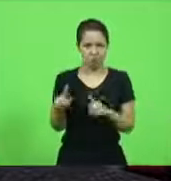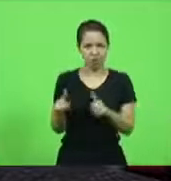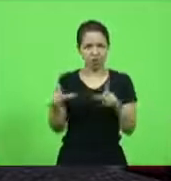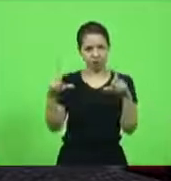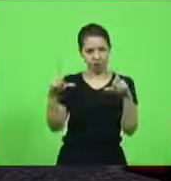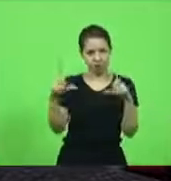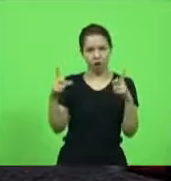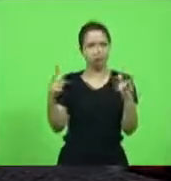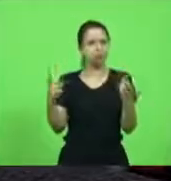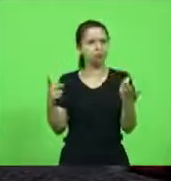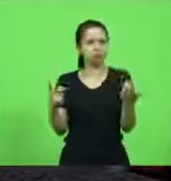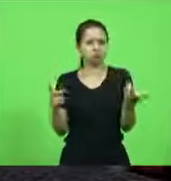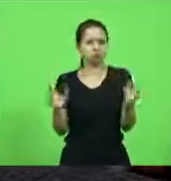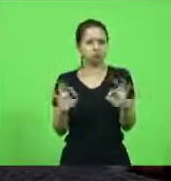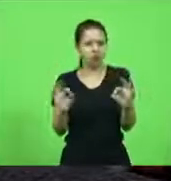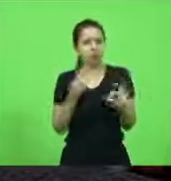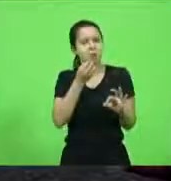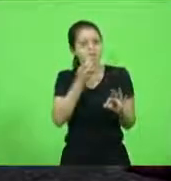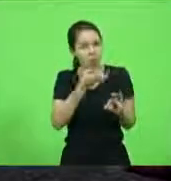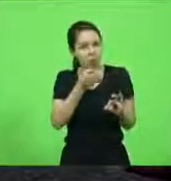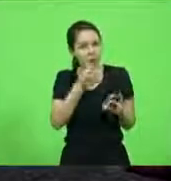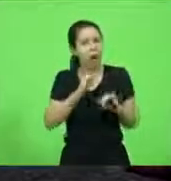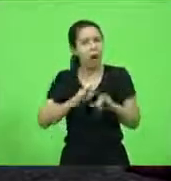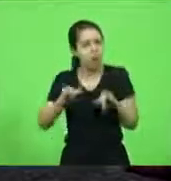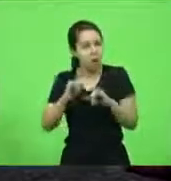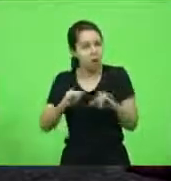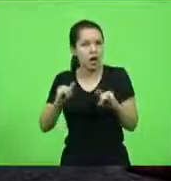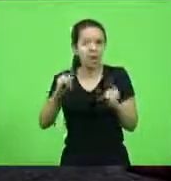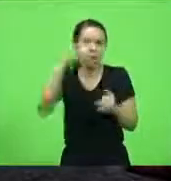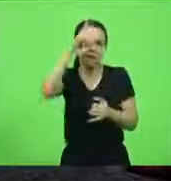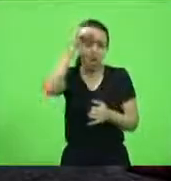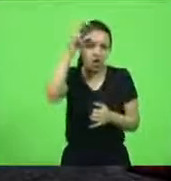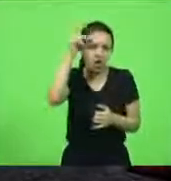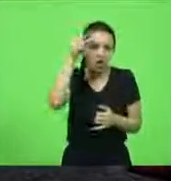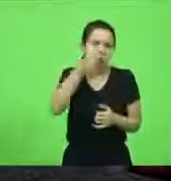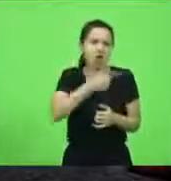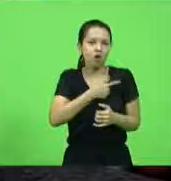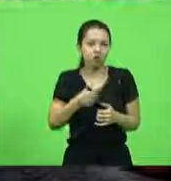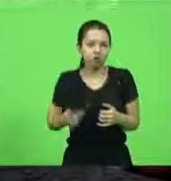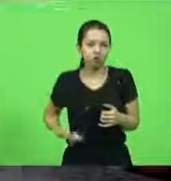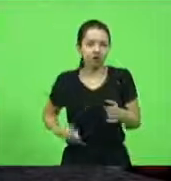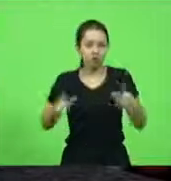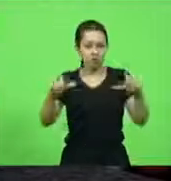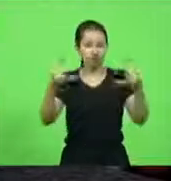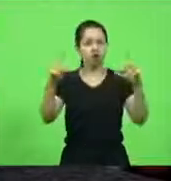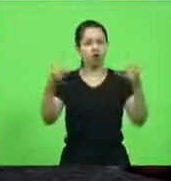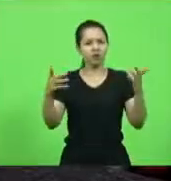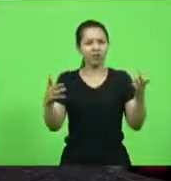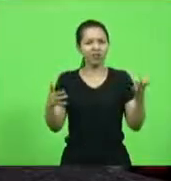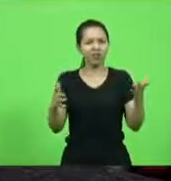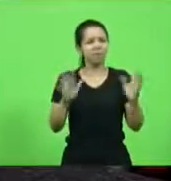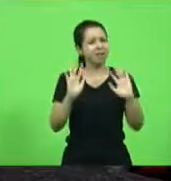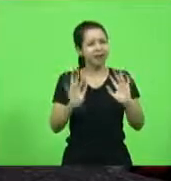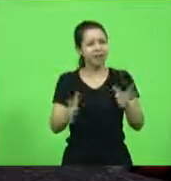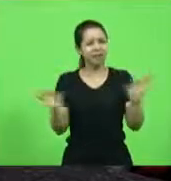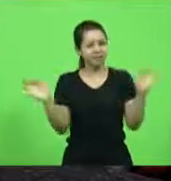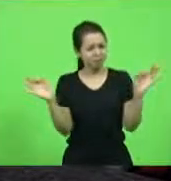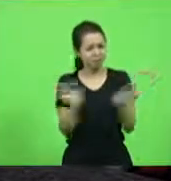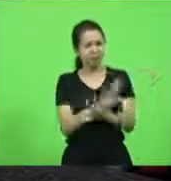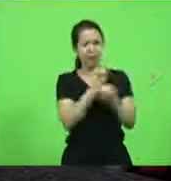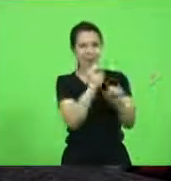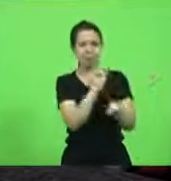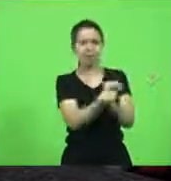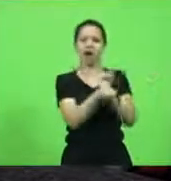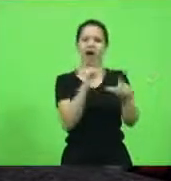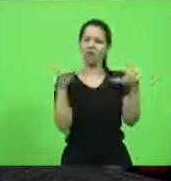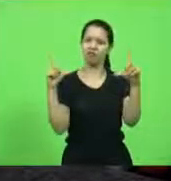campanha, o prefeito, o governador, uma foto, porque isso até incentiva. Mas chega de fotografia, chega